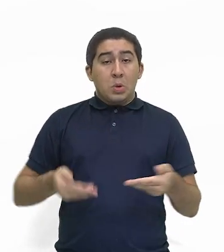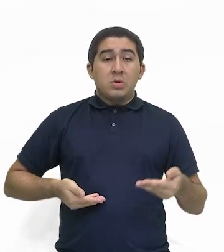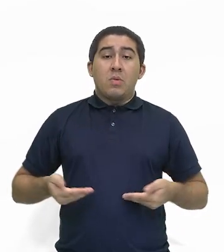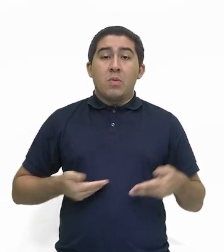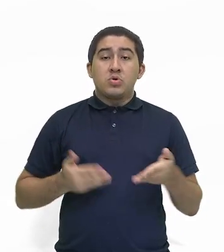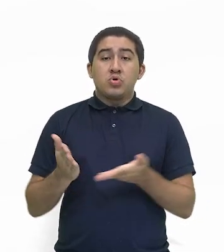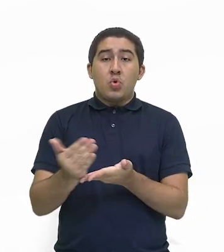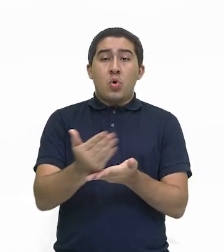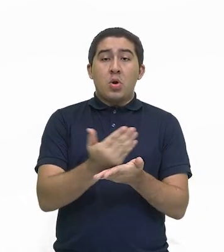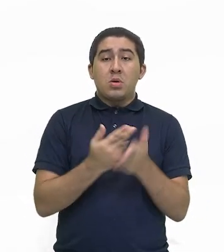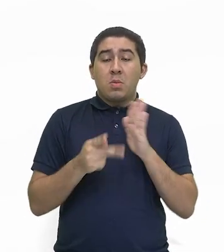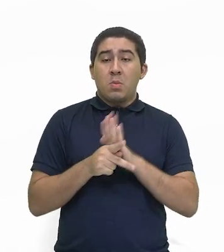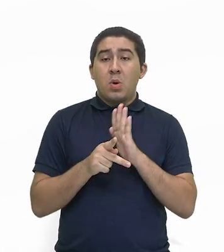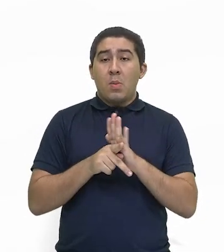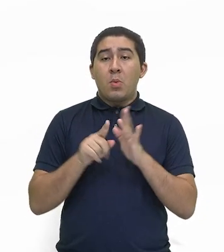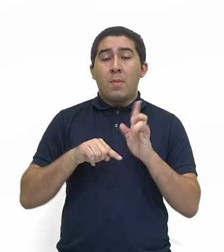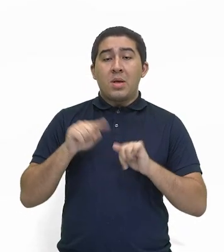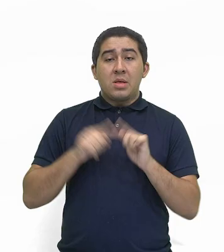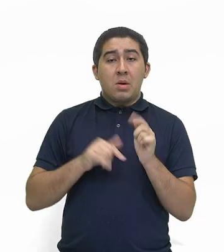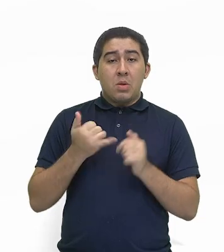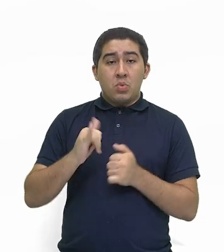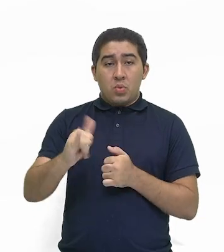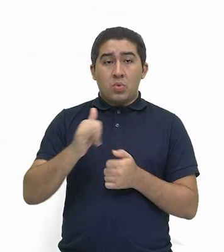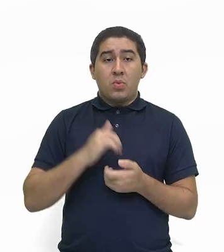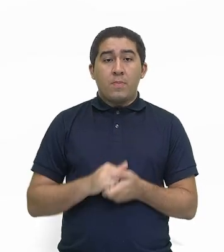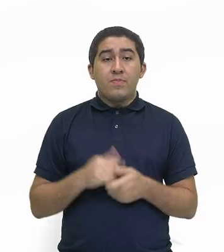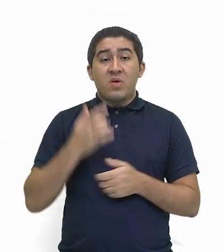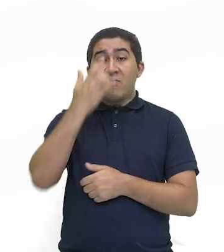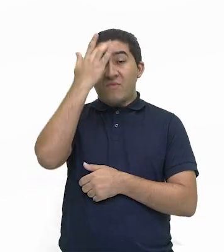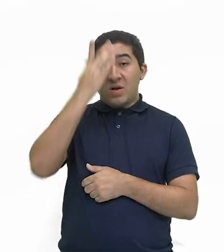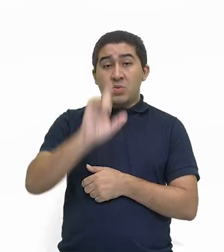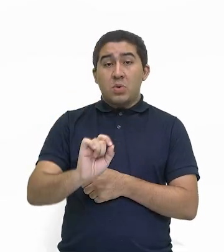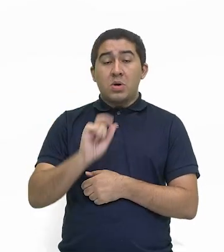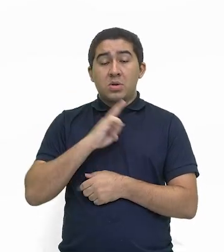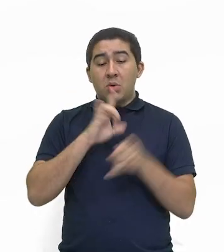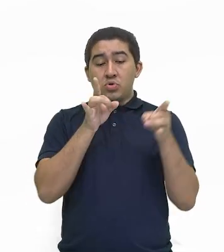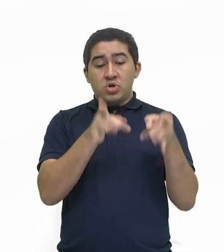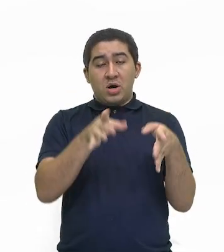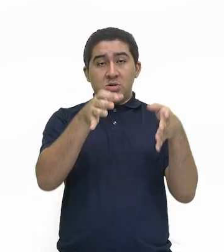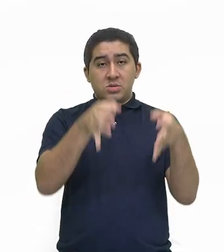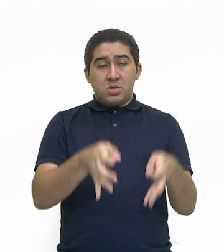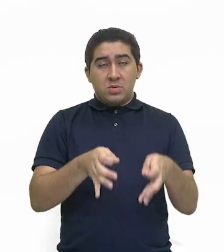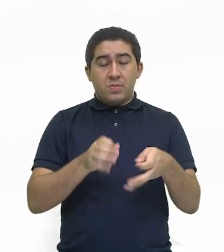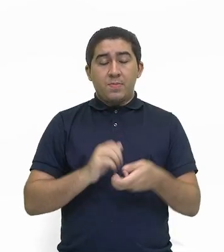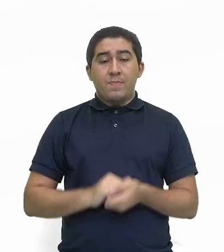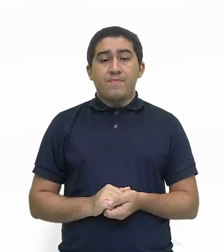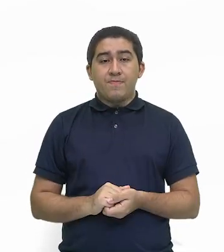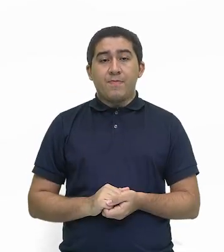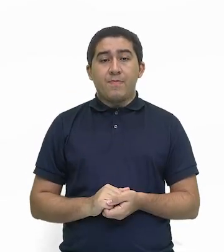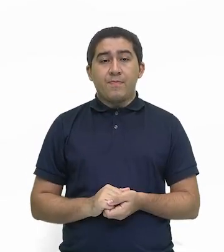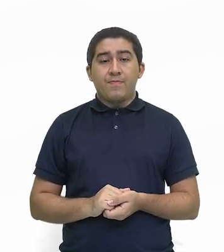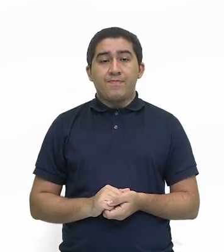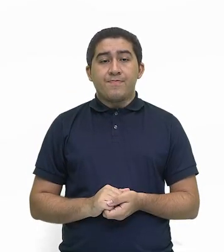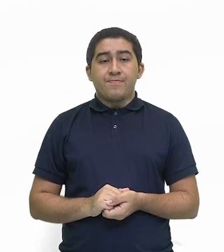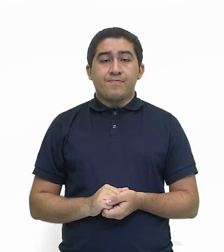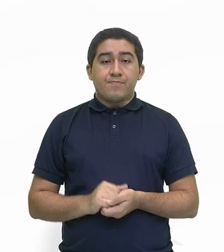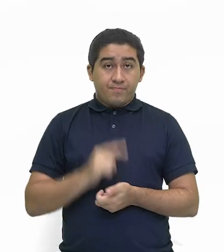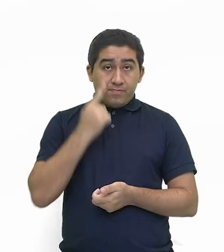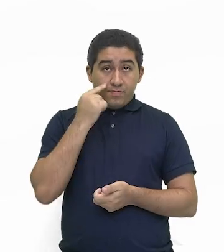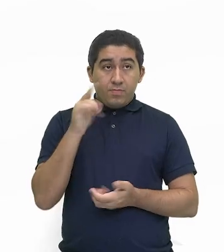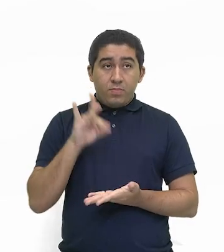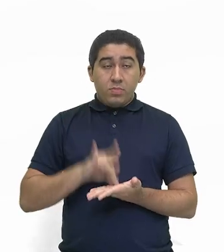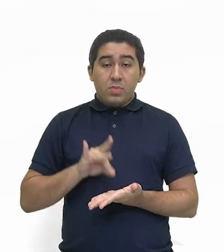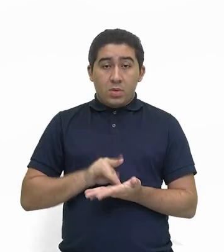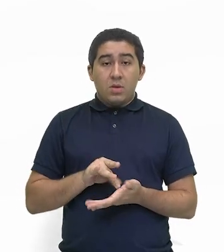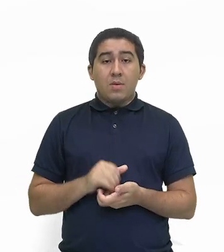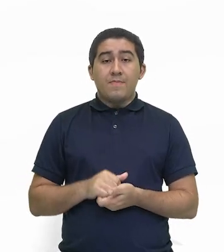coleta seletiva de eletrônicos, facilitando aí o descarte correto. Bem interessante